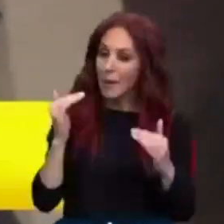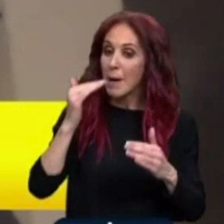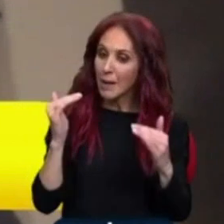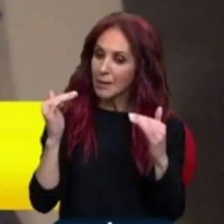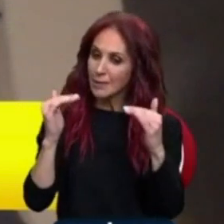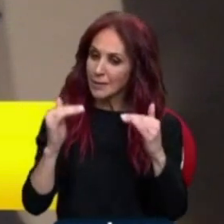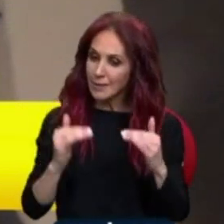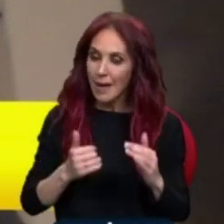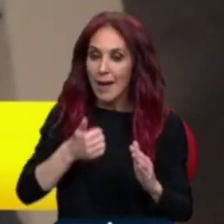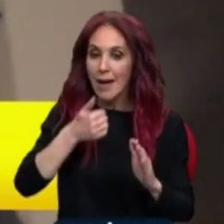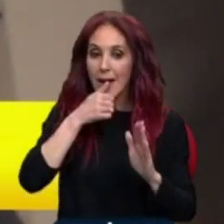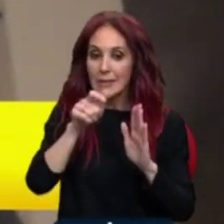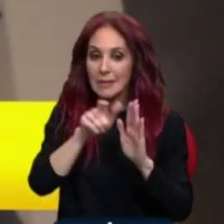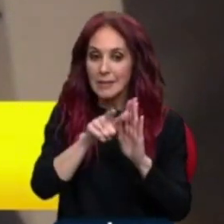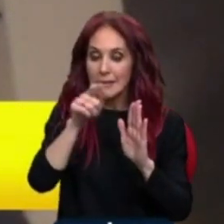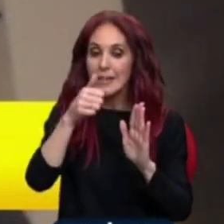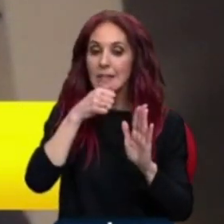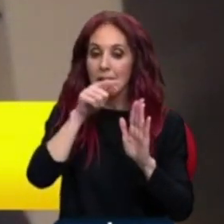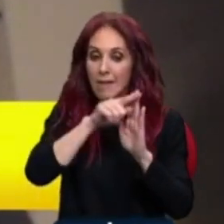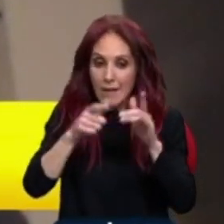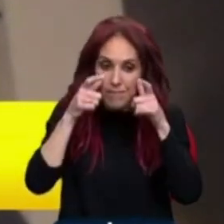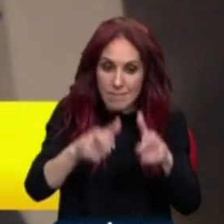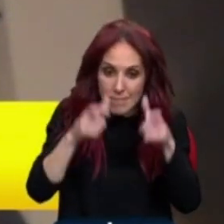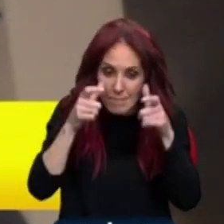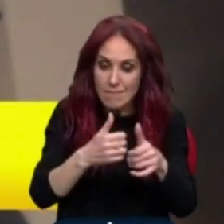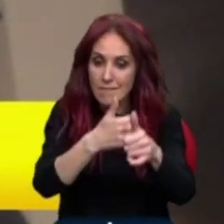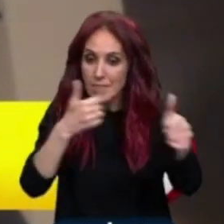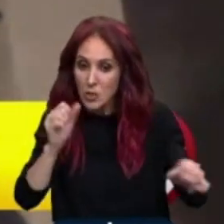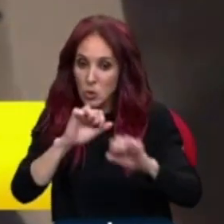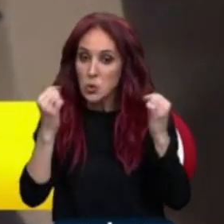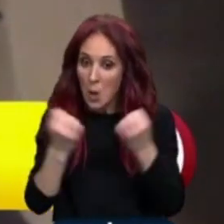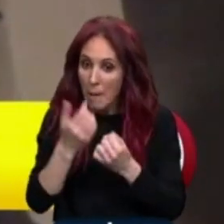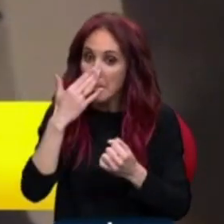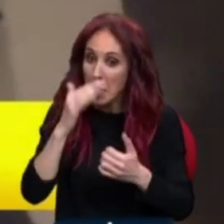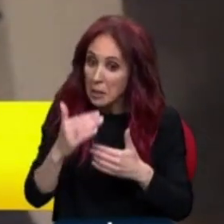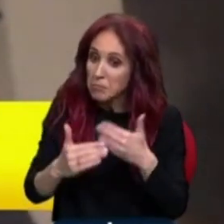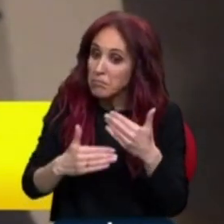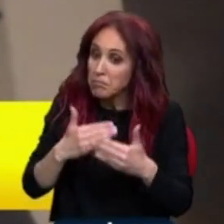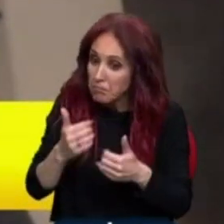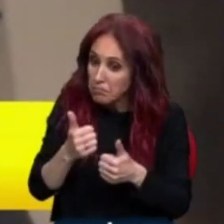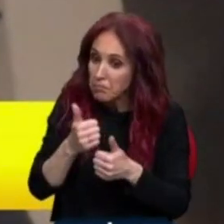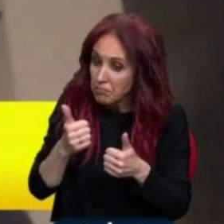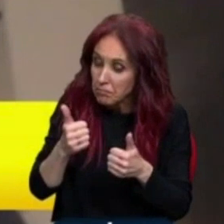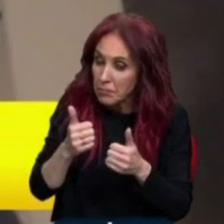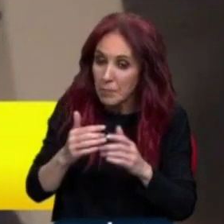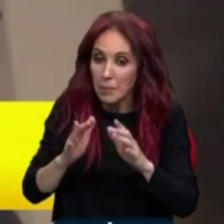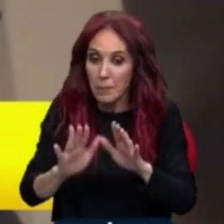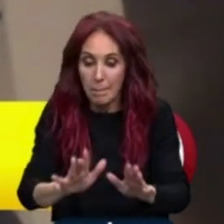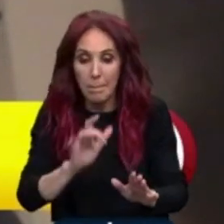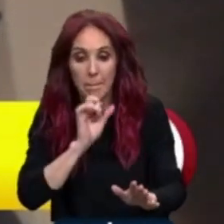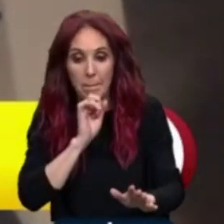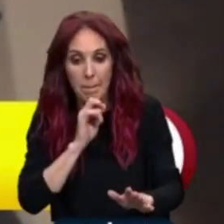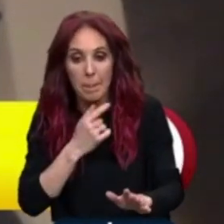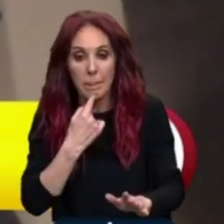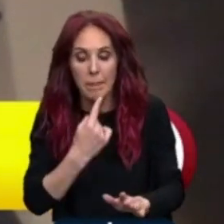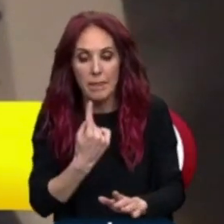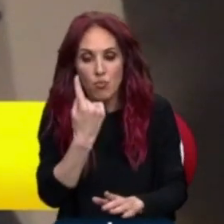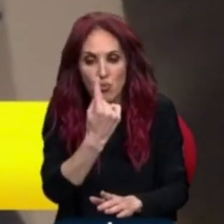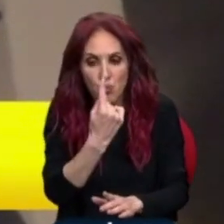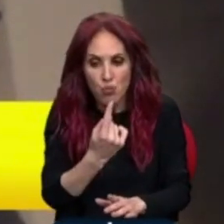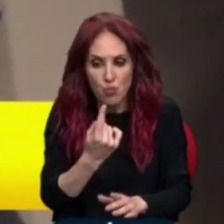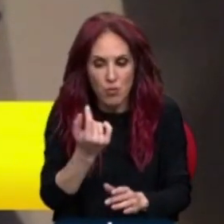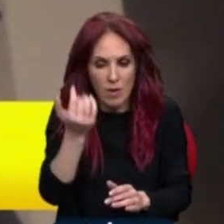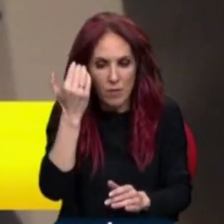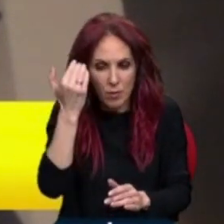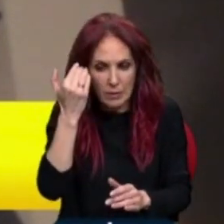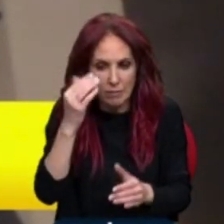efeito das medidas de contenção social e de distanciamento que estamos todos a observar. Gostava só, Pedro, se me é permitido aqui, só uma nota que tem a